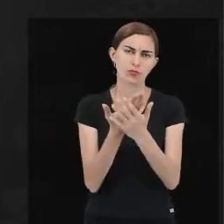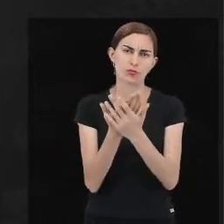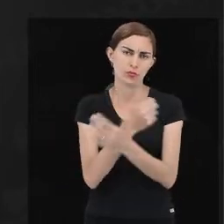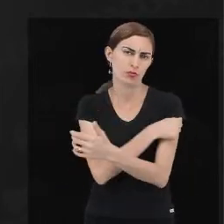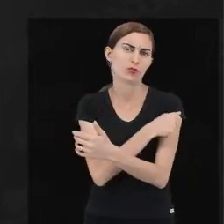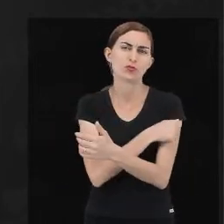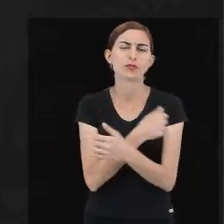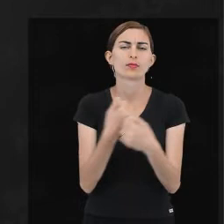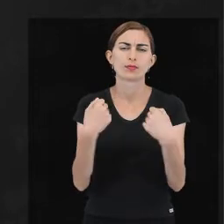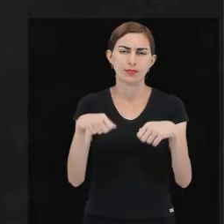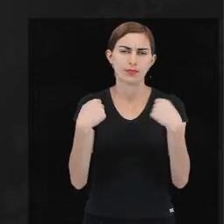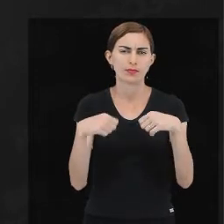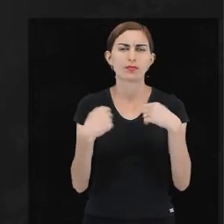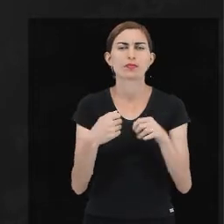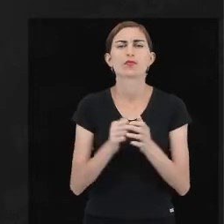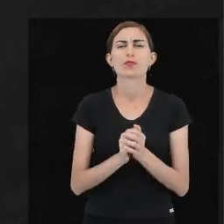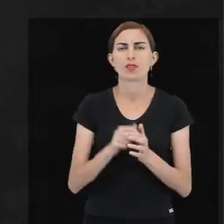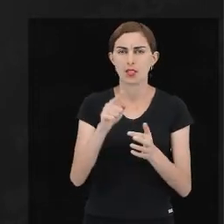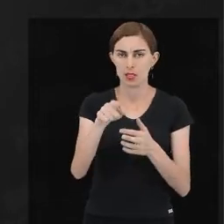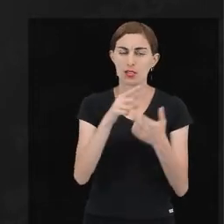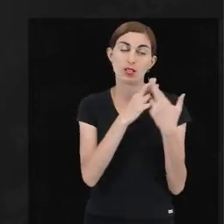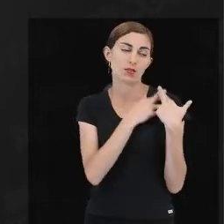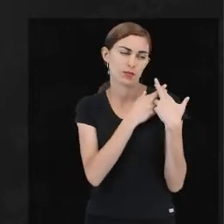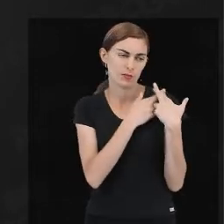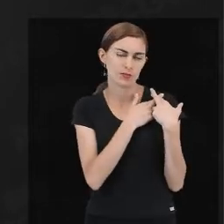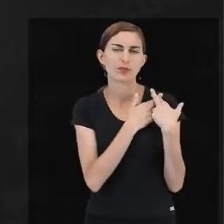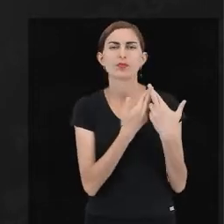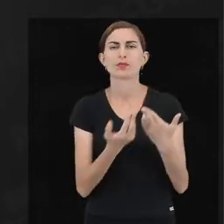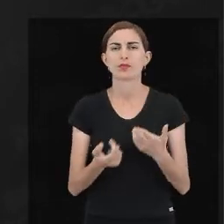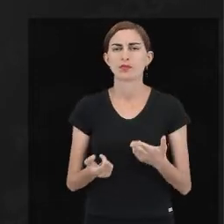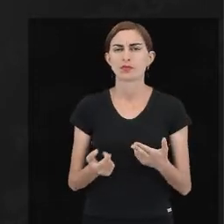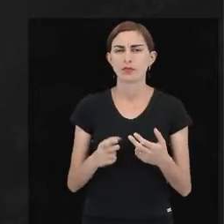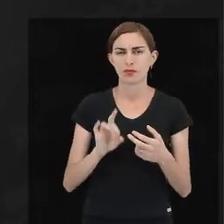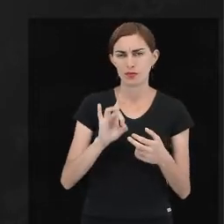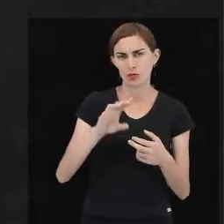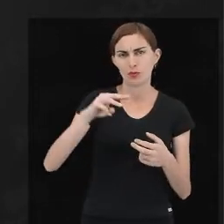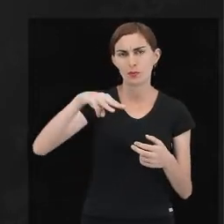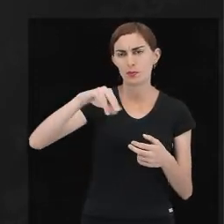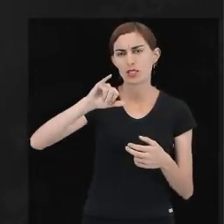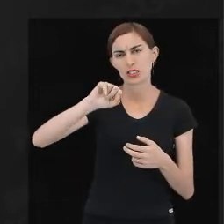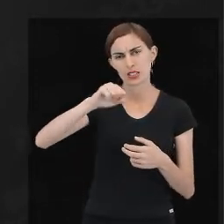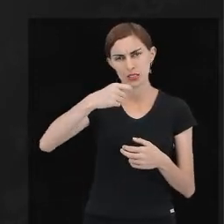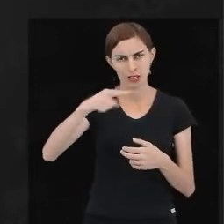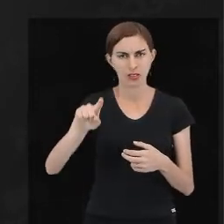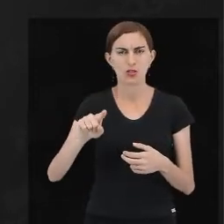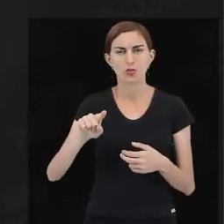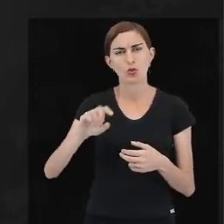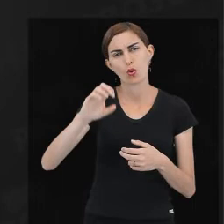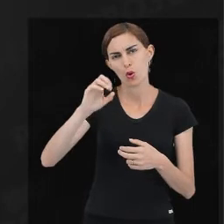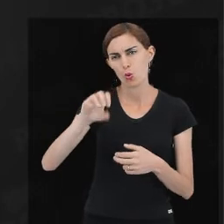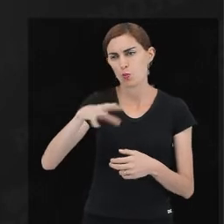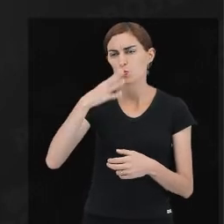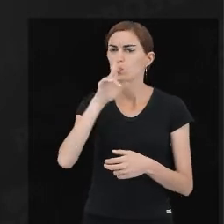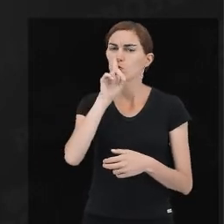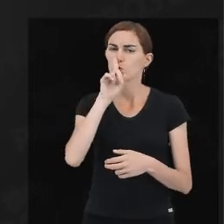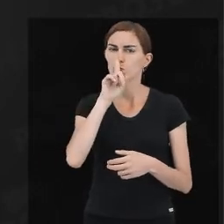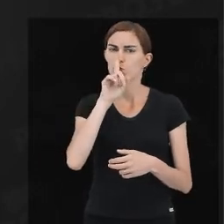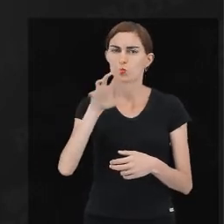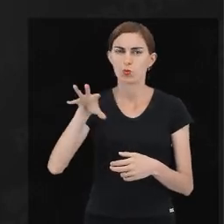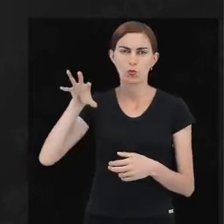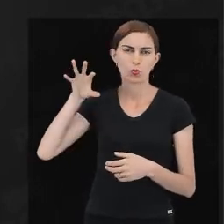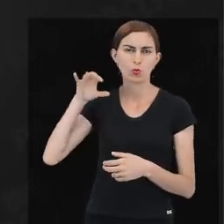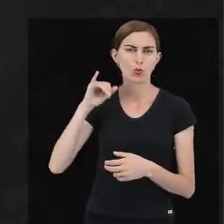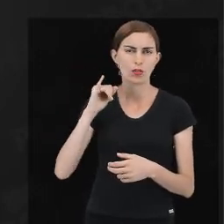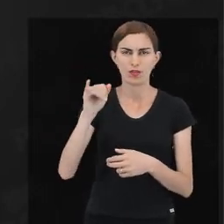esse dirigente, ele pode, inclusive, ser responsabilizado sobre sua omissão, não só com relação à omissão